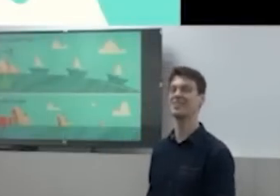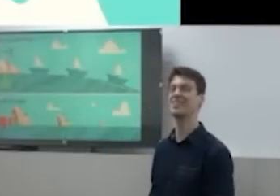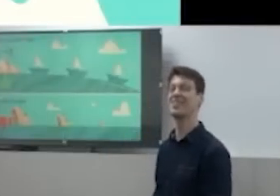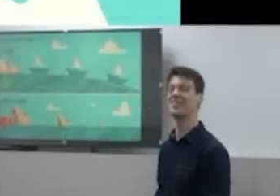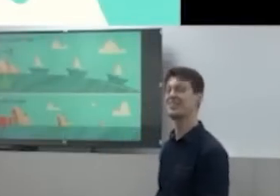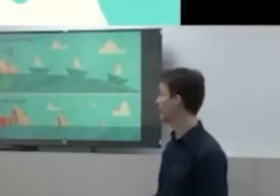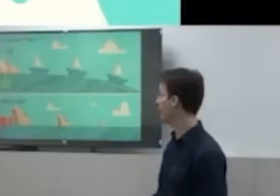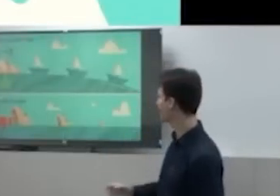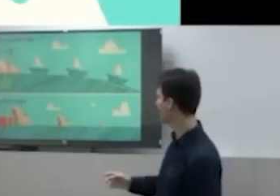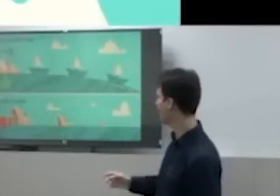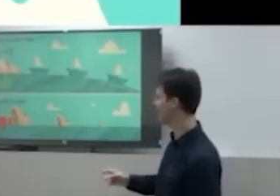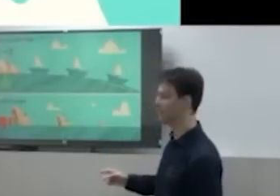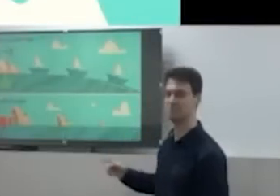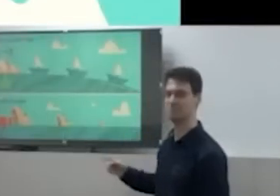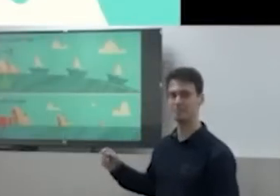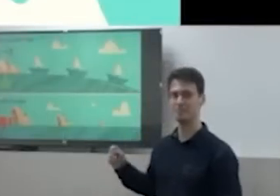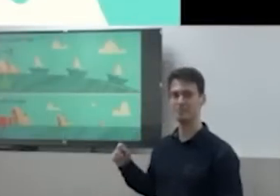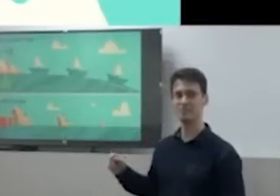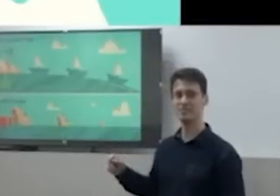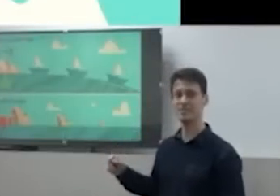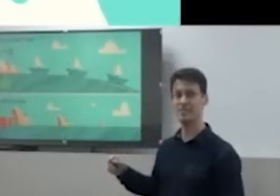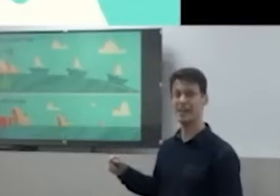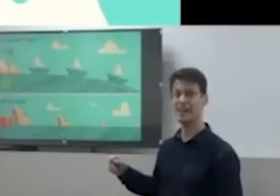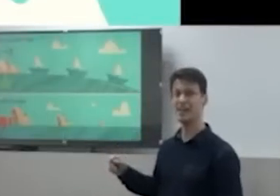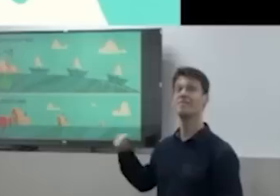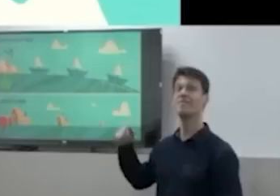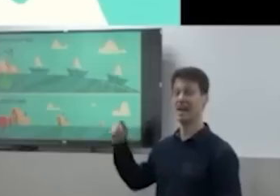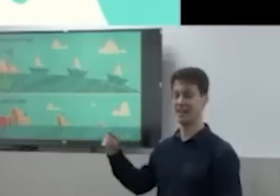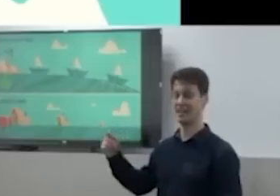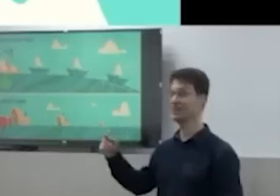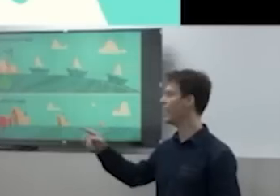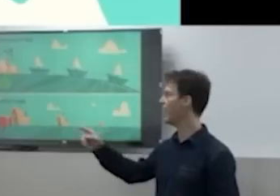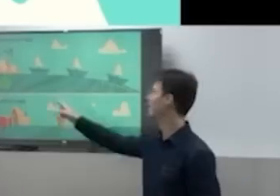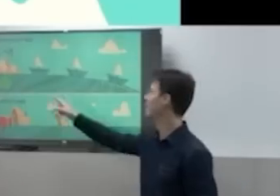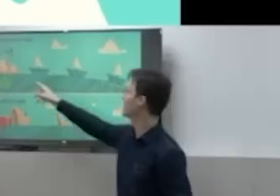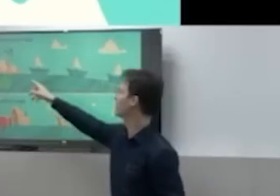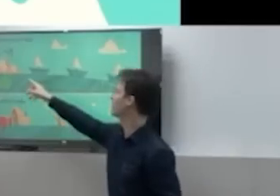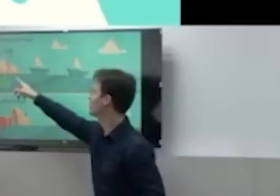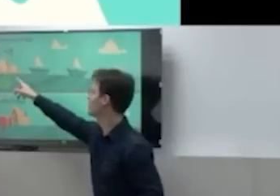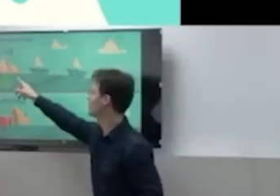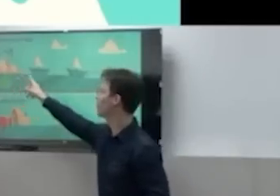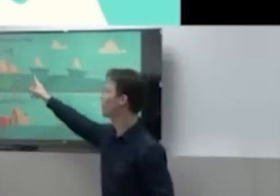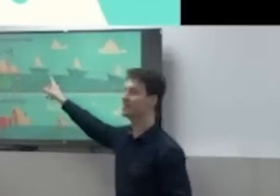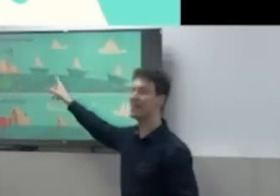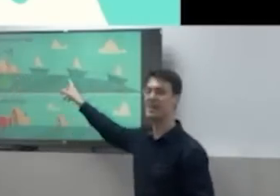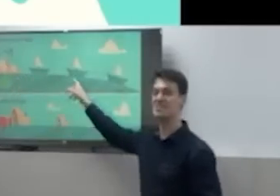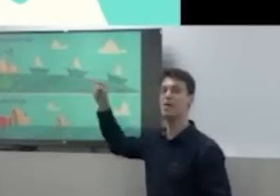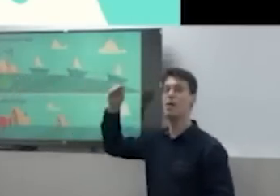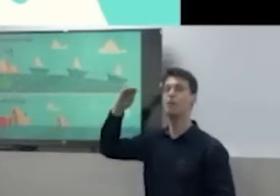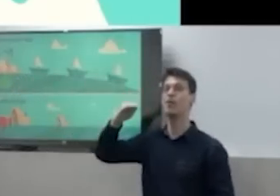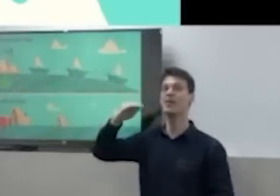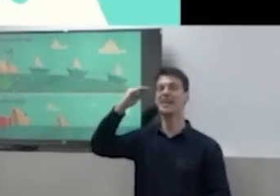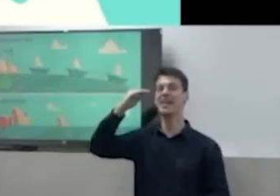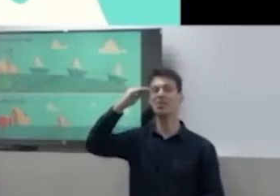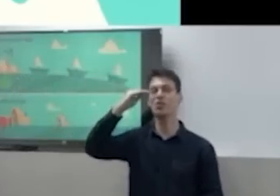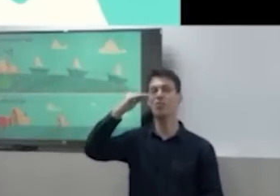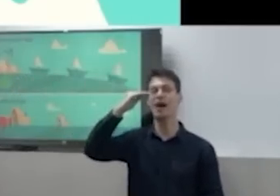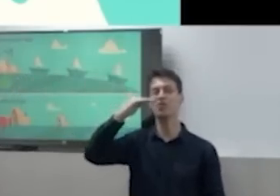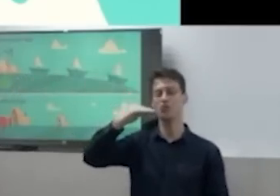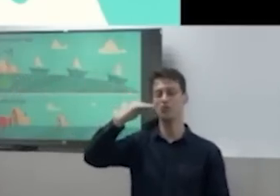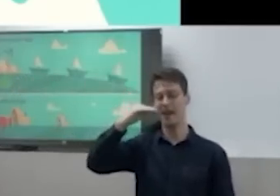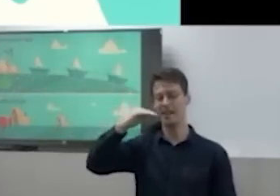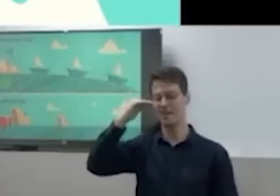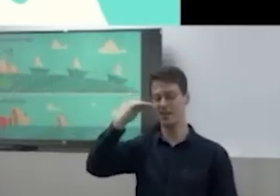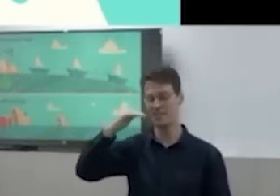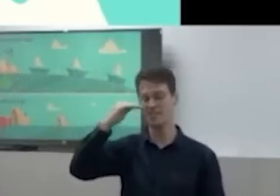situação de lado. A Terra é arredondada. Então a situação correta é essa. Por que